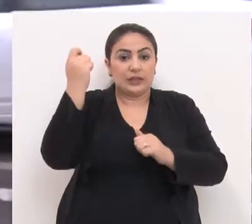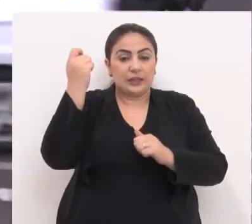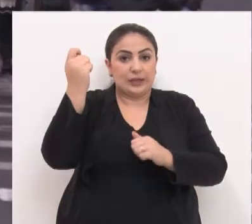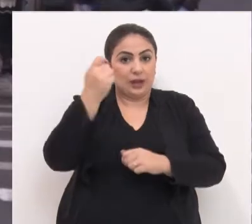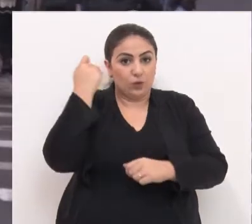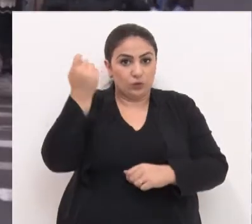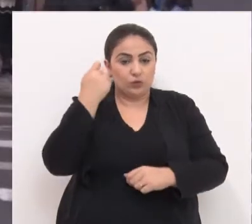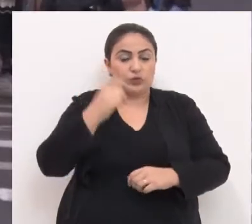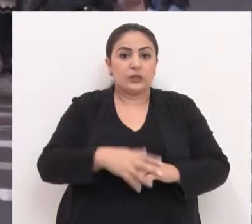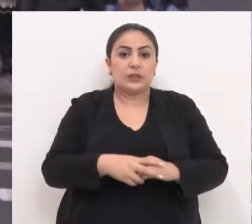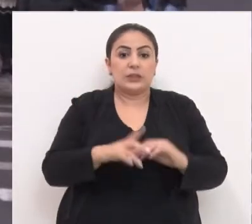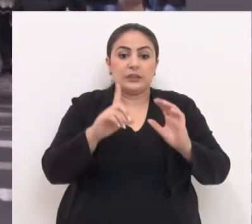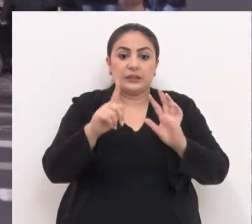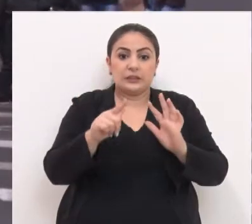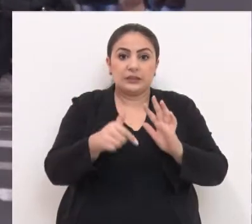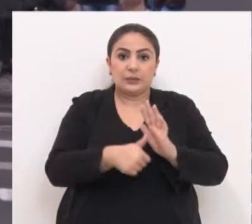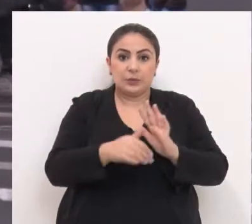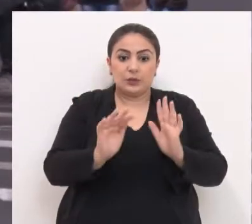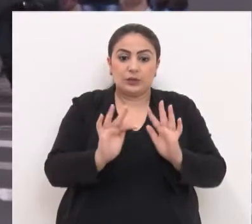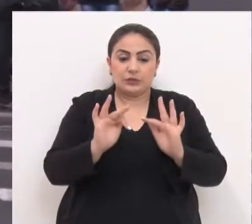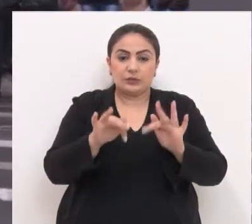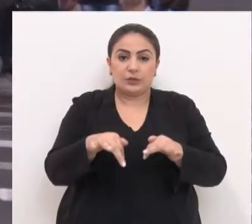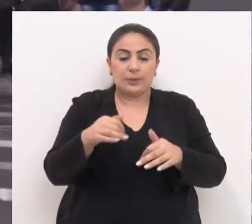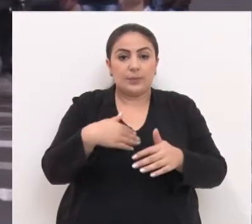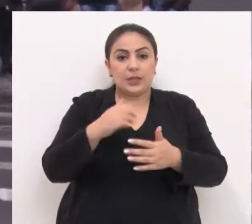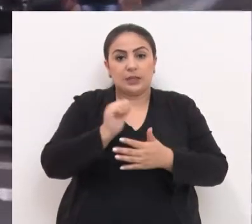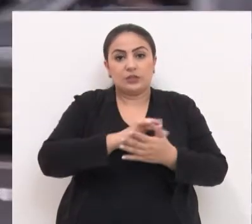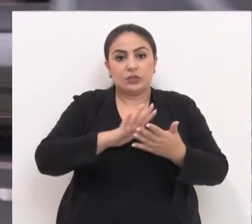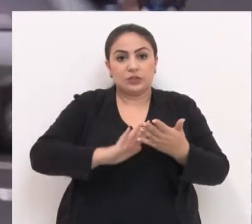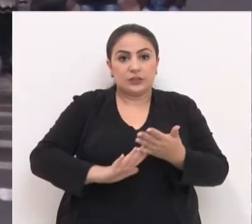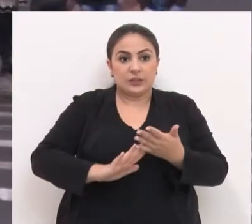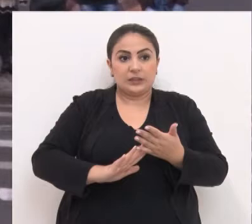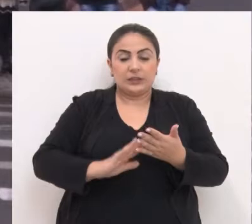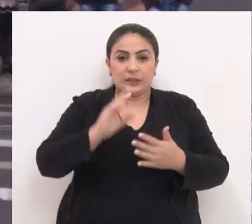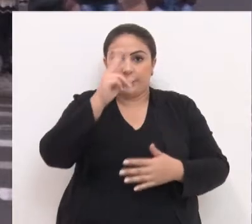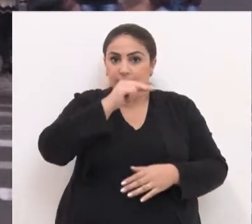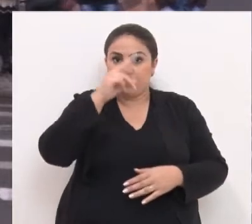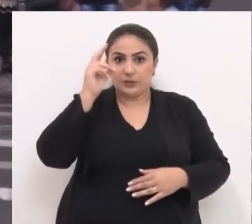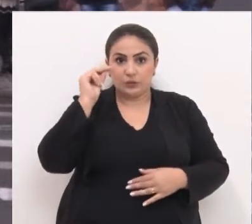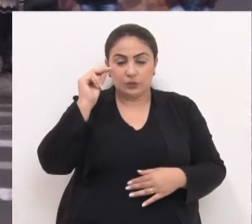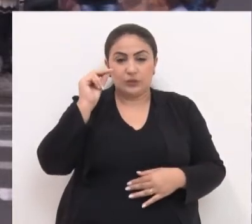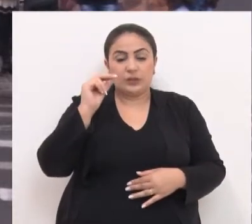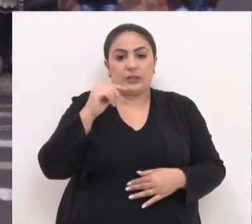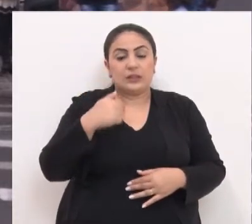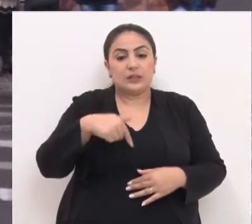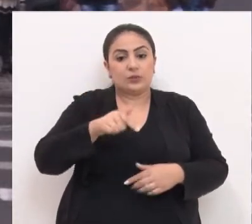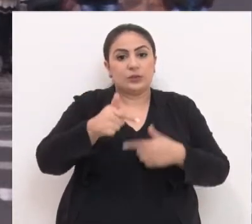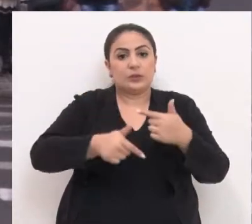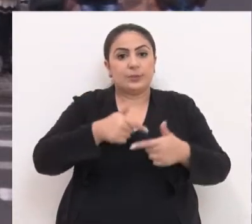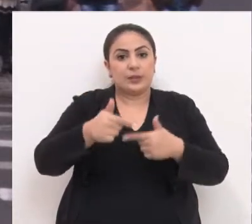Gaúcho e terminei minhas